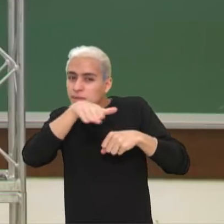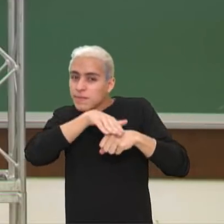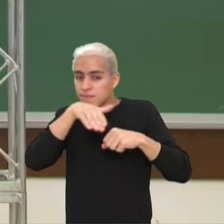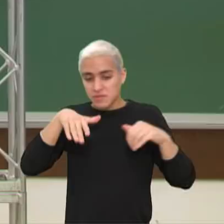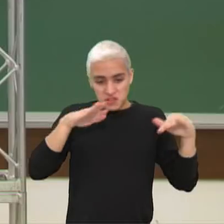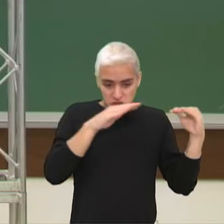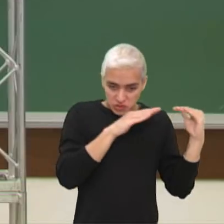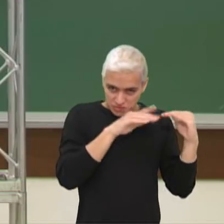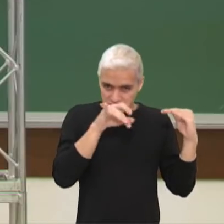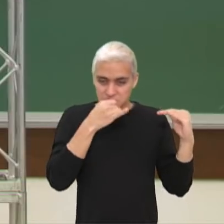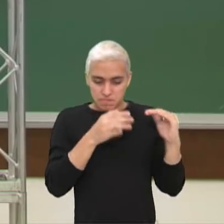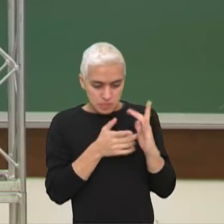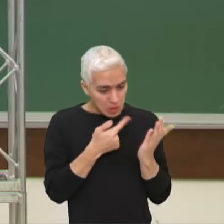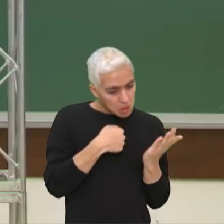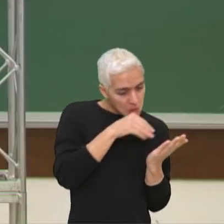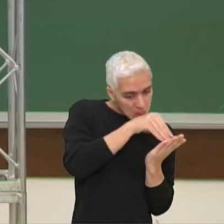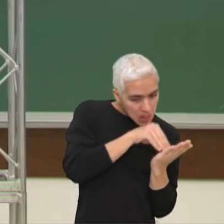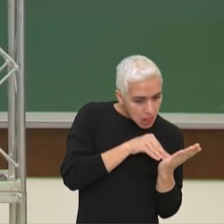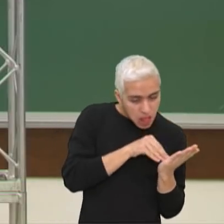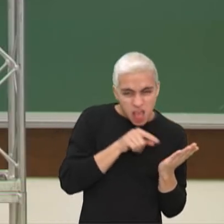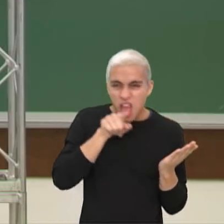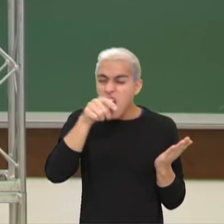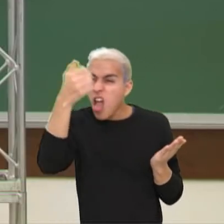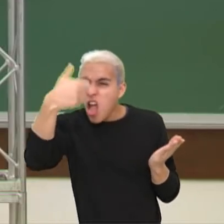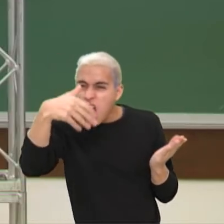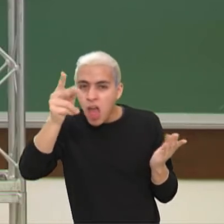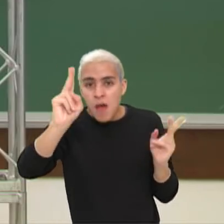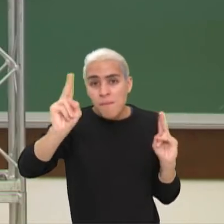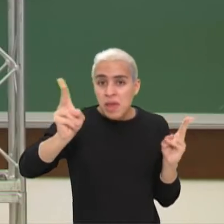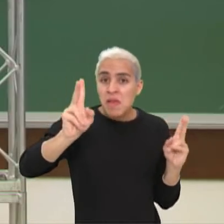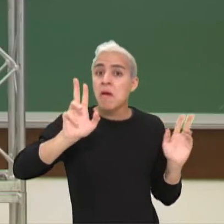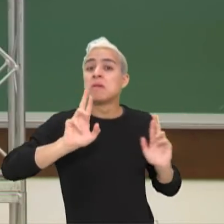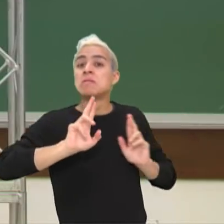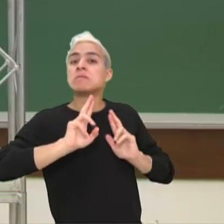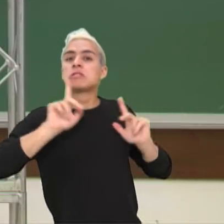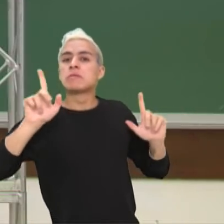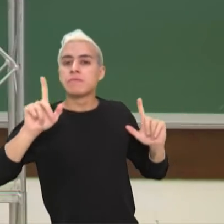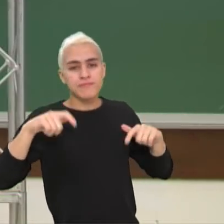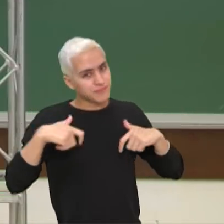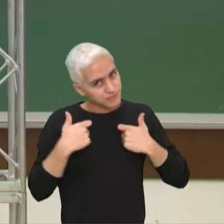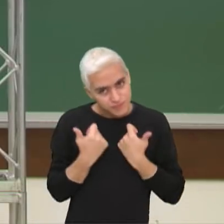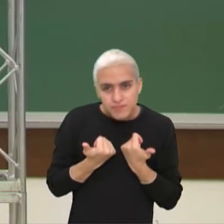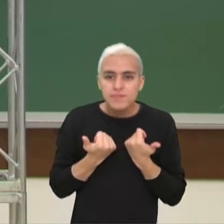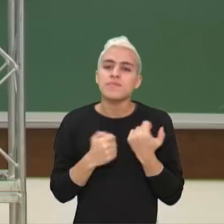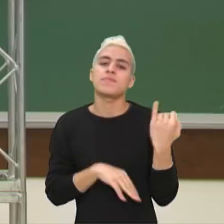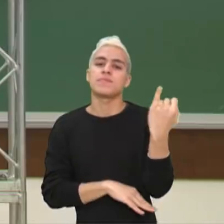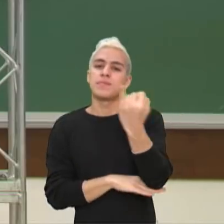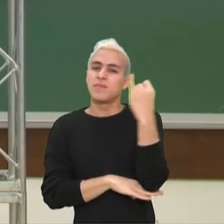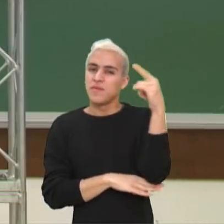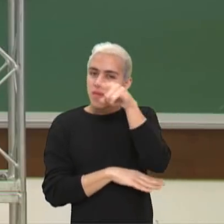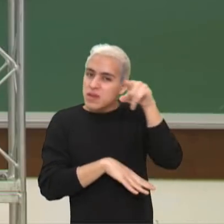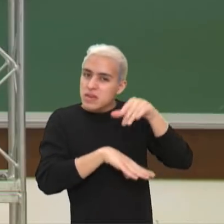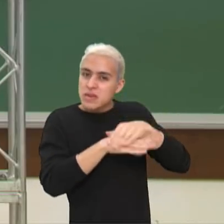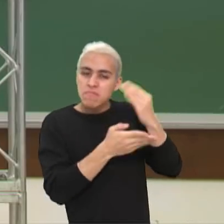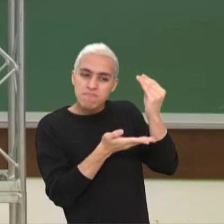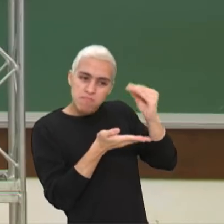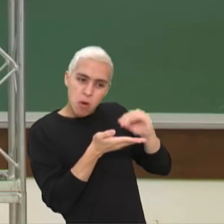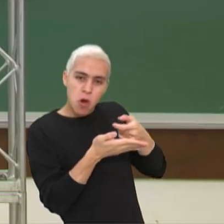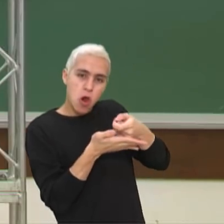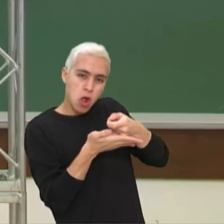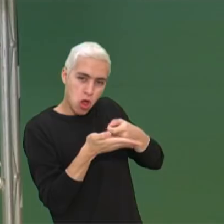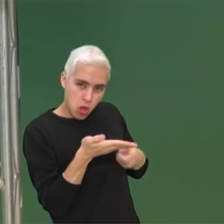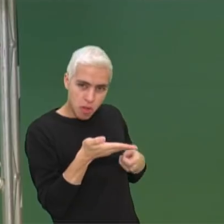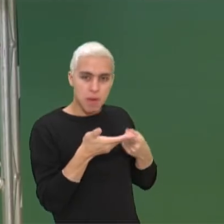casa se os jogos que você anotou vai ser os mesmos que a gente vai falar daqui para frente. Então, é importante estar anotado no teu caderno.